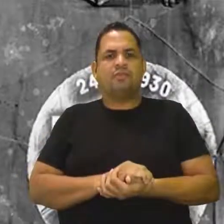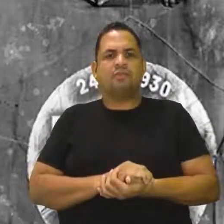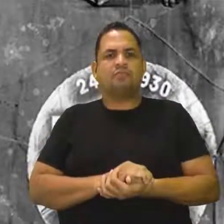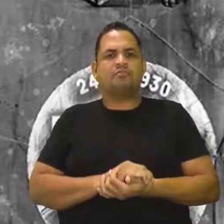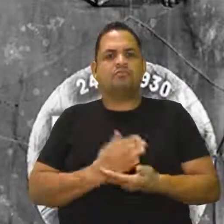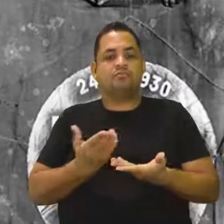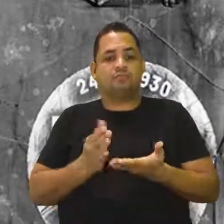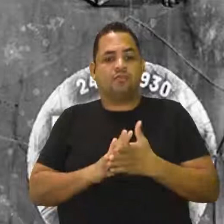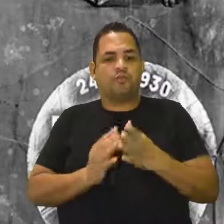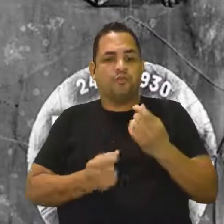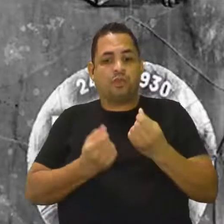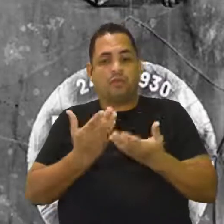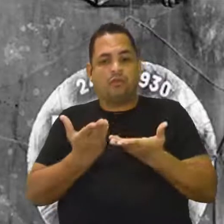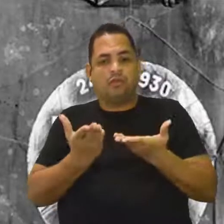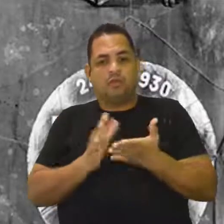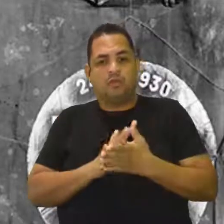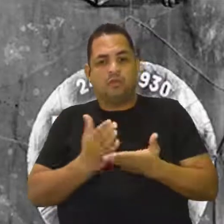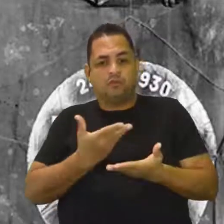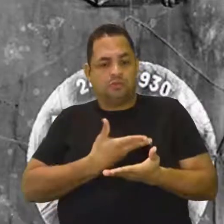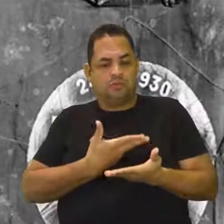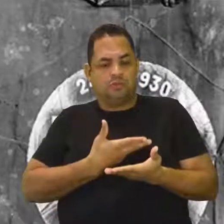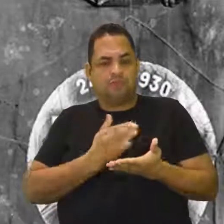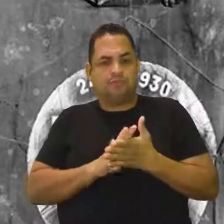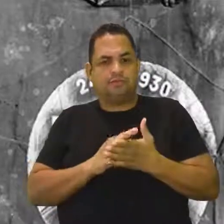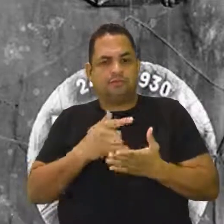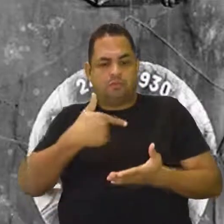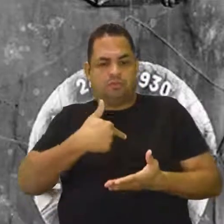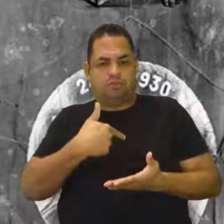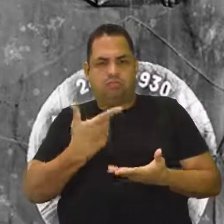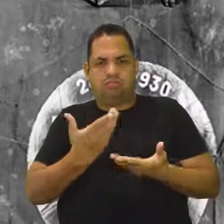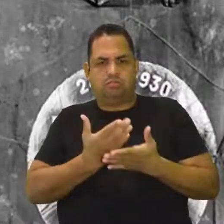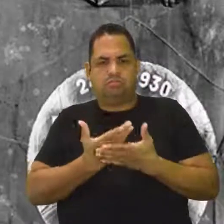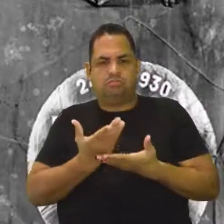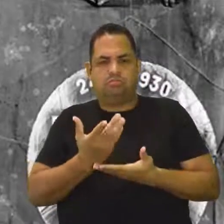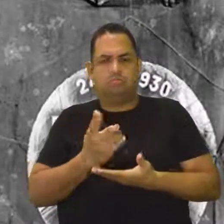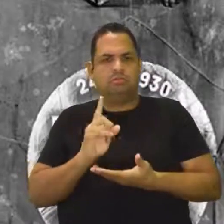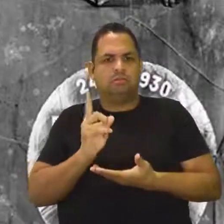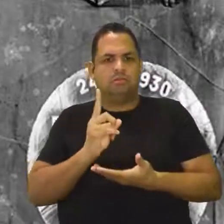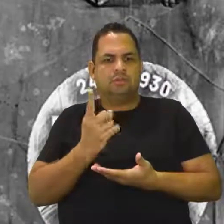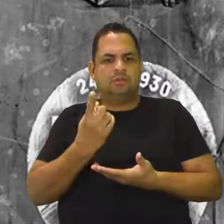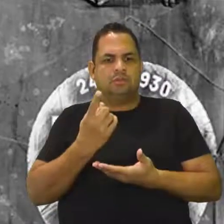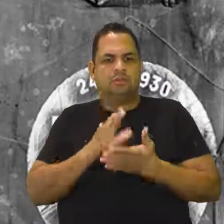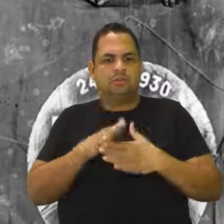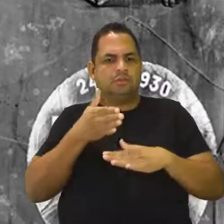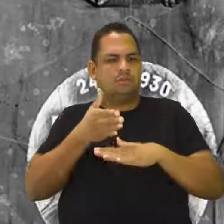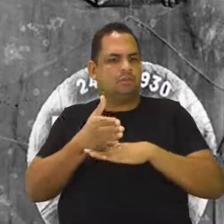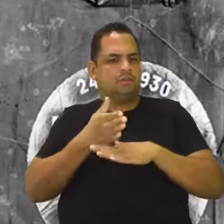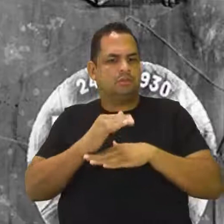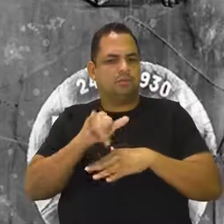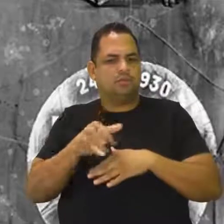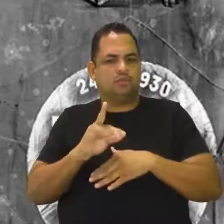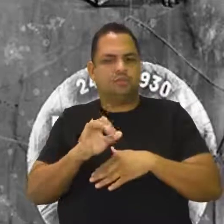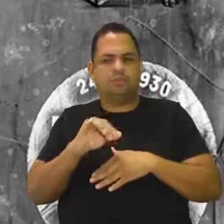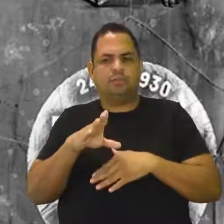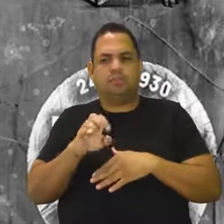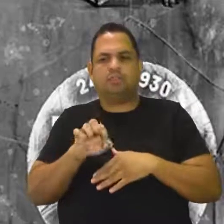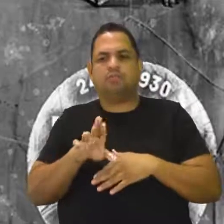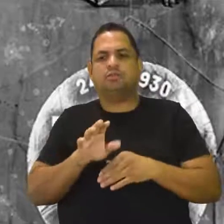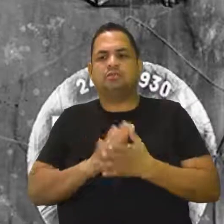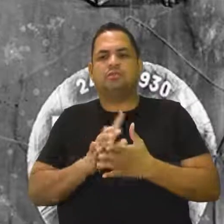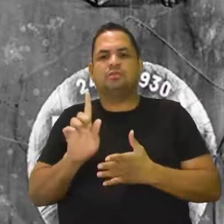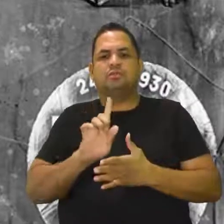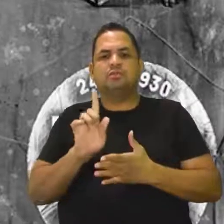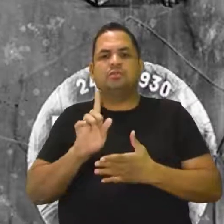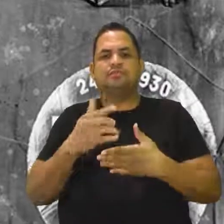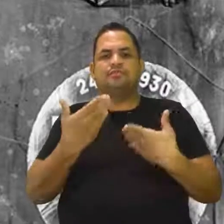Alguns aliados de Getúlio Vargas vão dizer, não, Getúlio Vargas, ninguém vai participar do governo de Júlio Prestes, não. Muito pelo contrário, nós